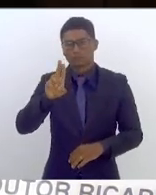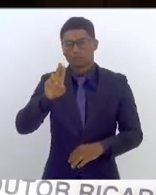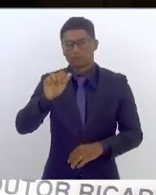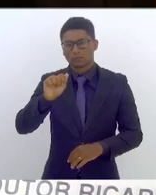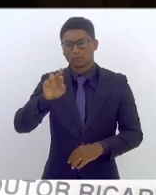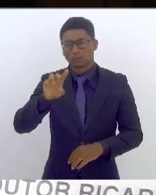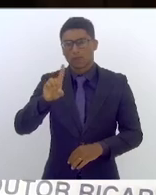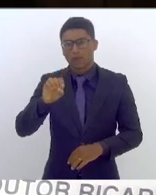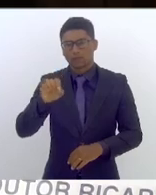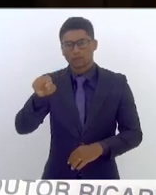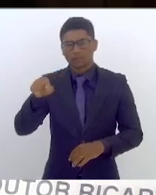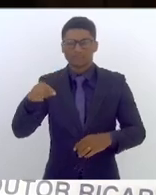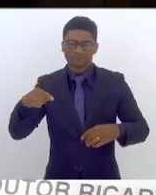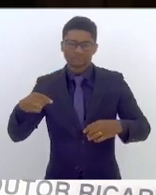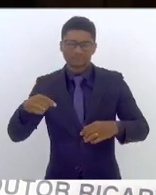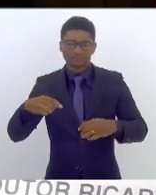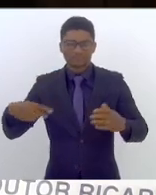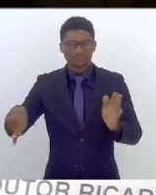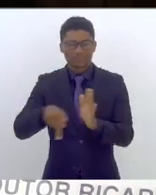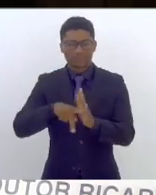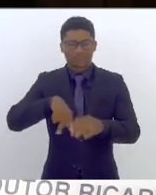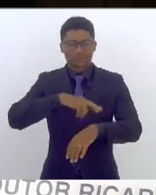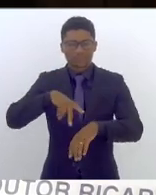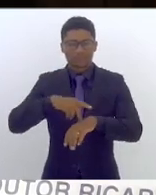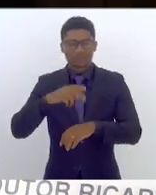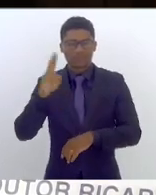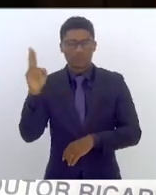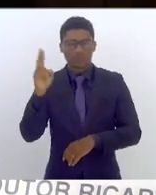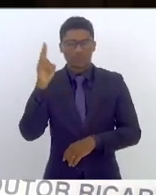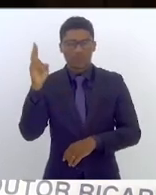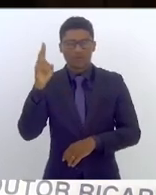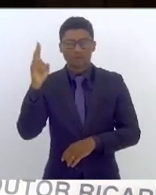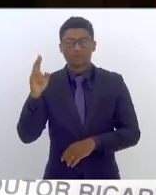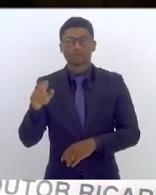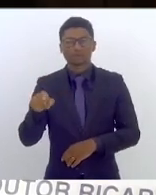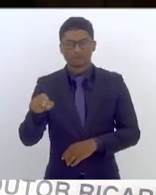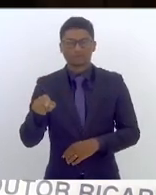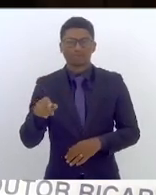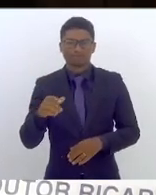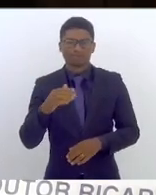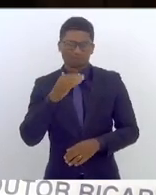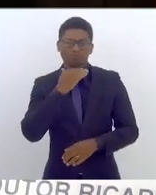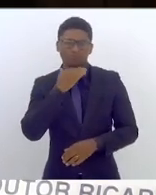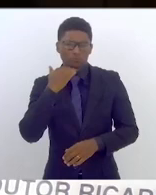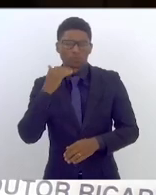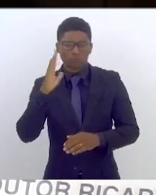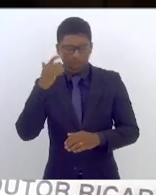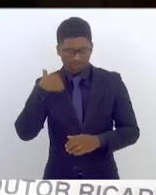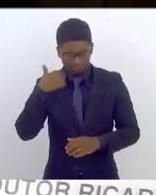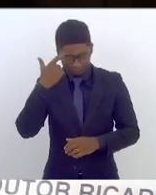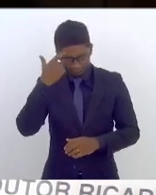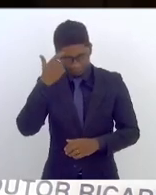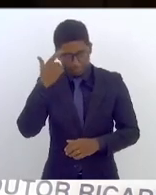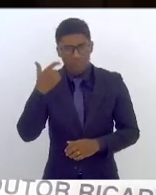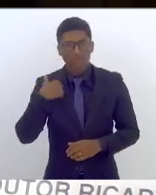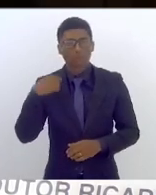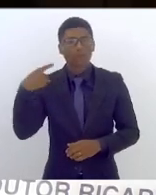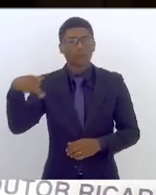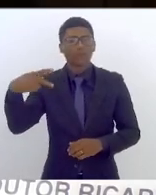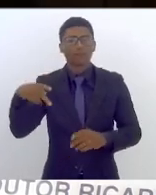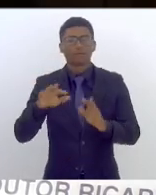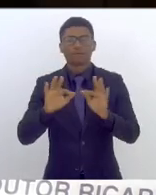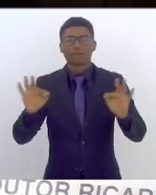uruguaio a quem também saúde já passado mas de memória saúde lembrei de uma fase do Eduardo